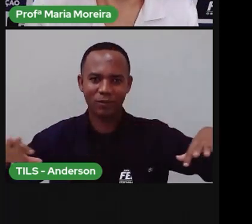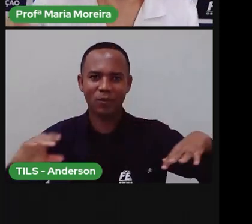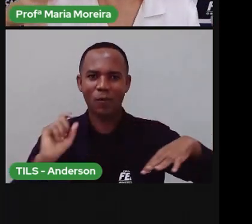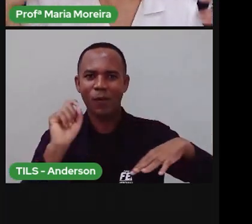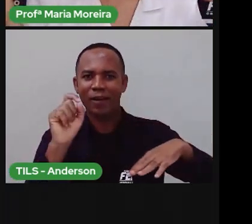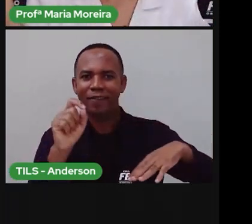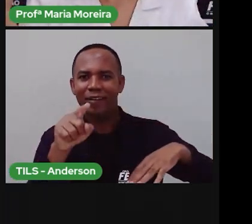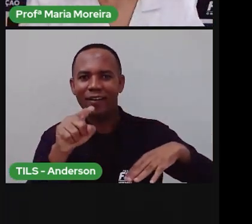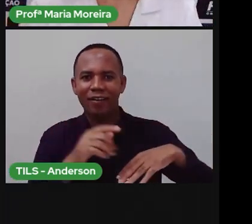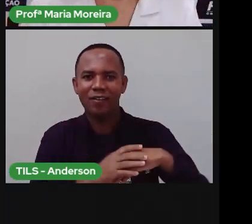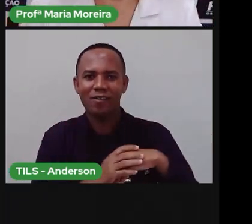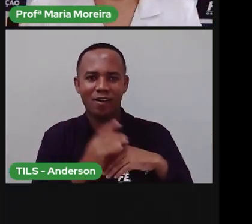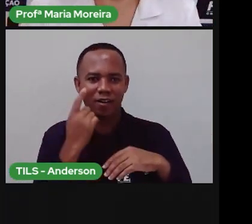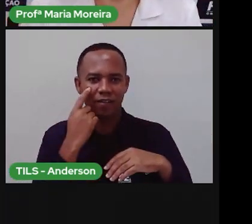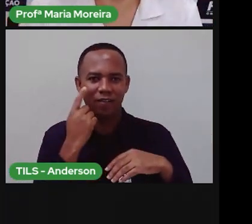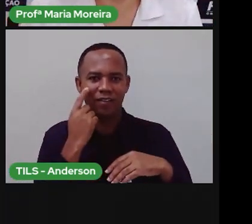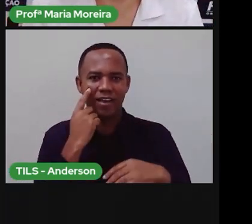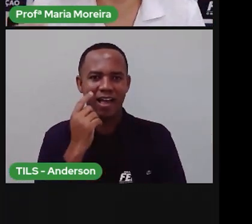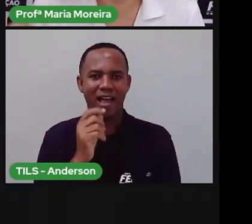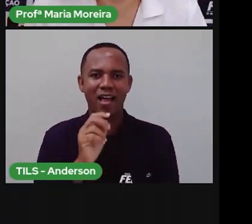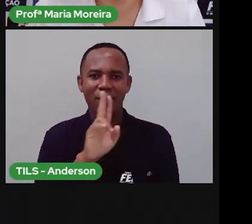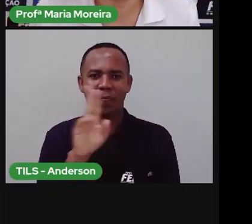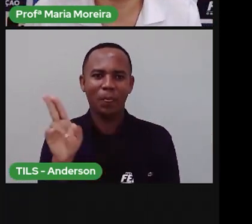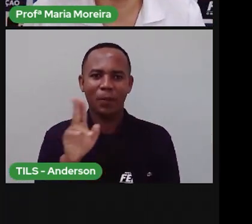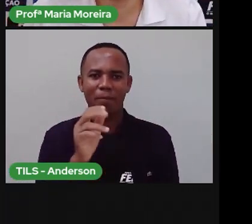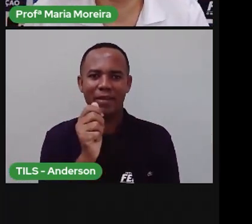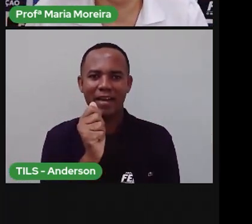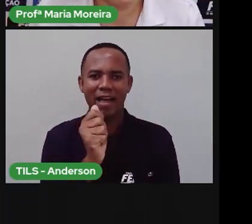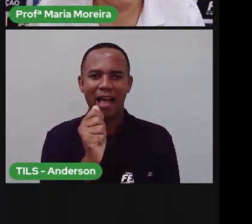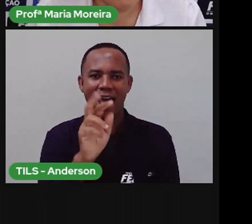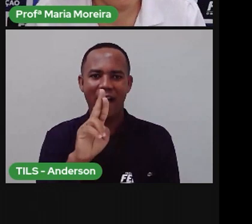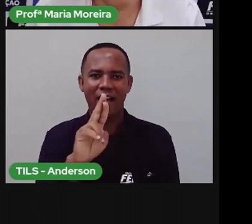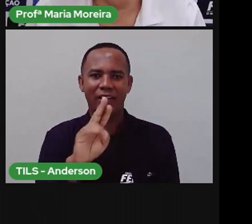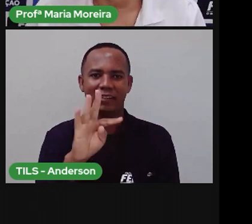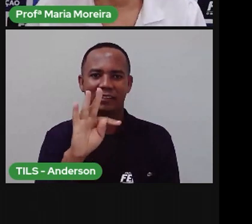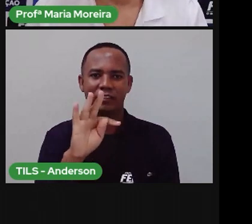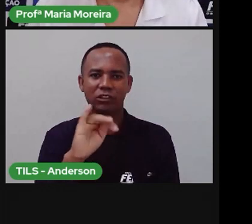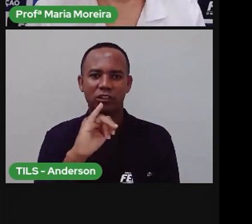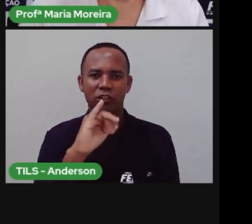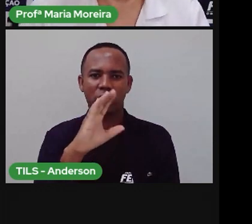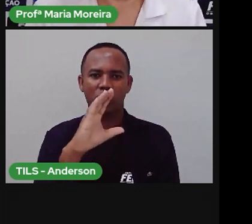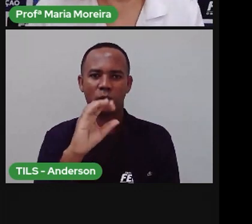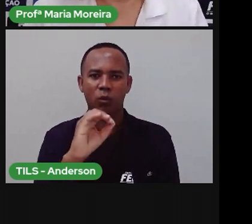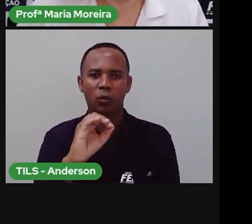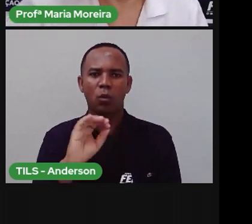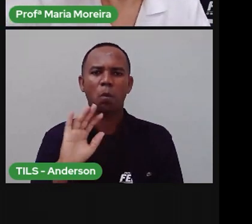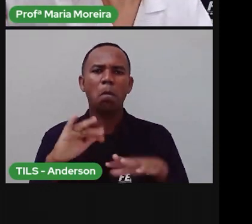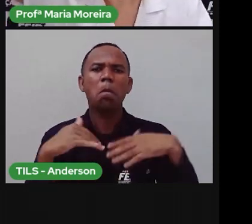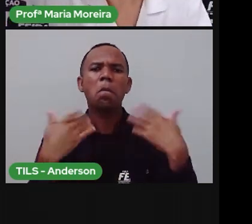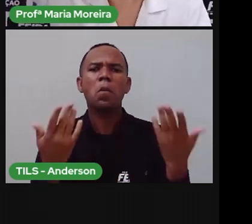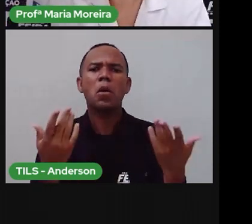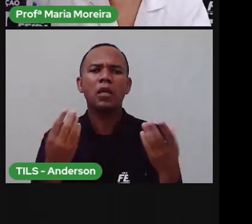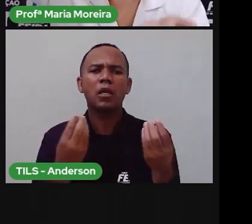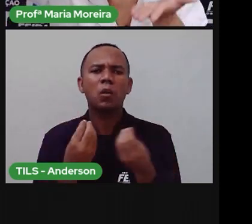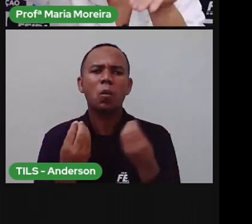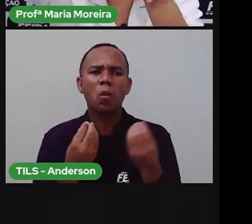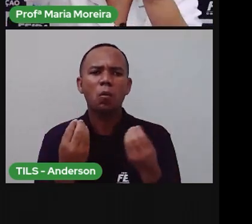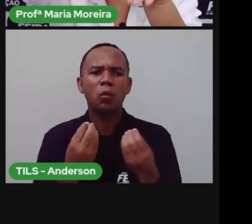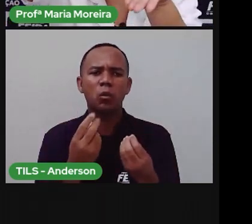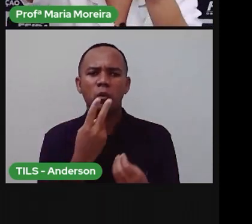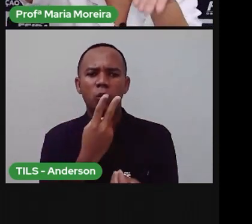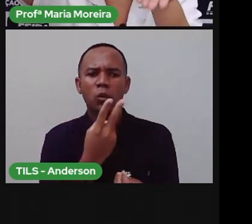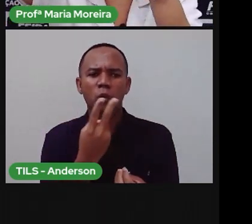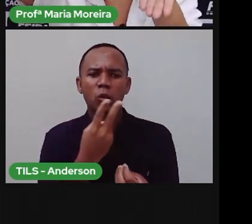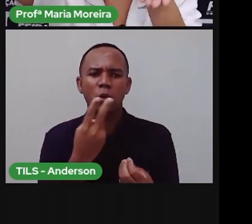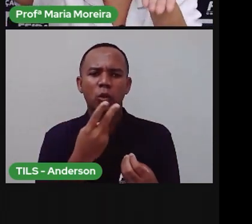mares, e que na verdade isso é por conta da grande concentração de gelo? E por que, Pro, que esses dois oceanos que